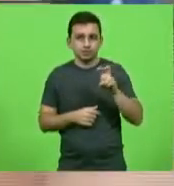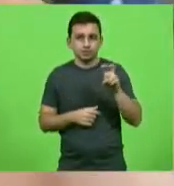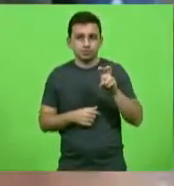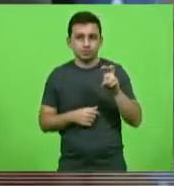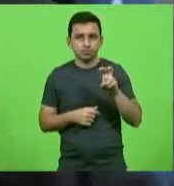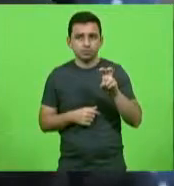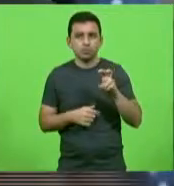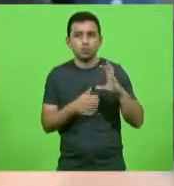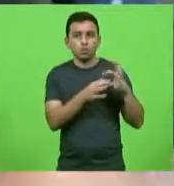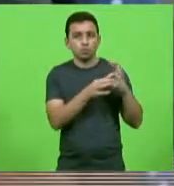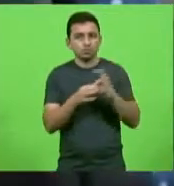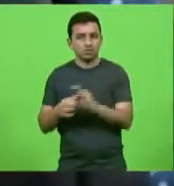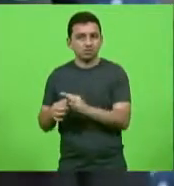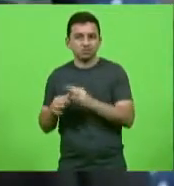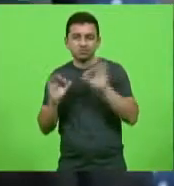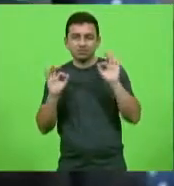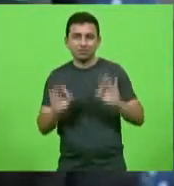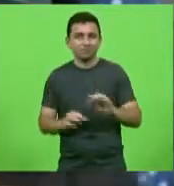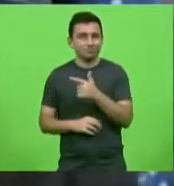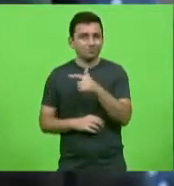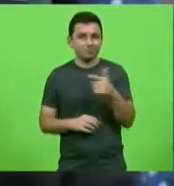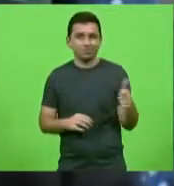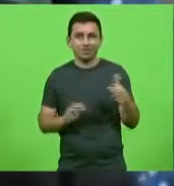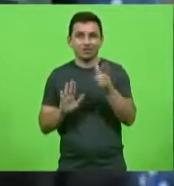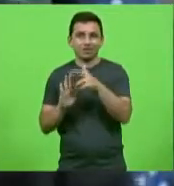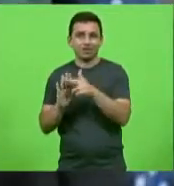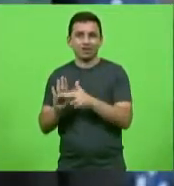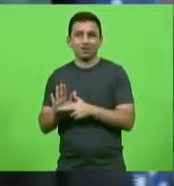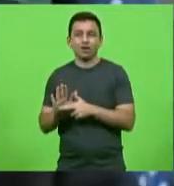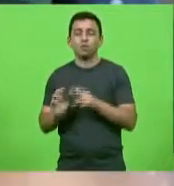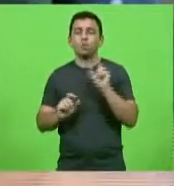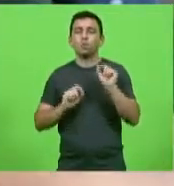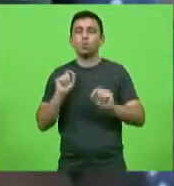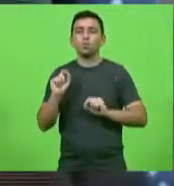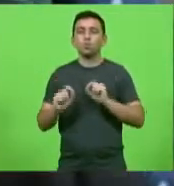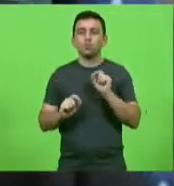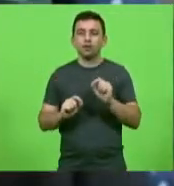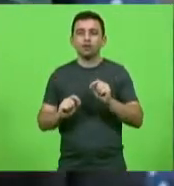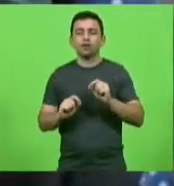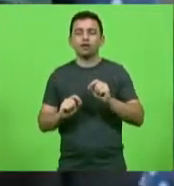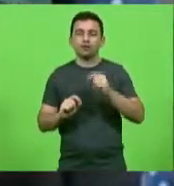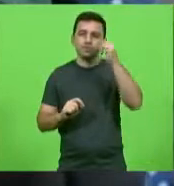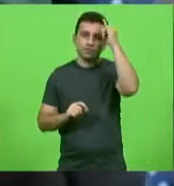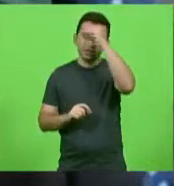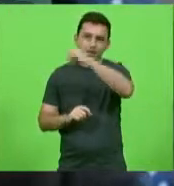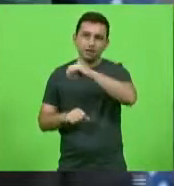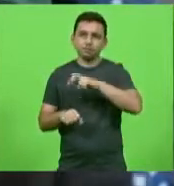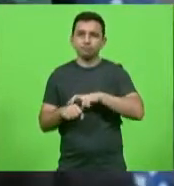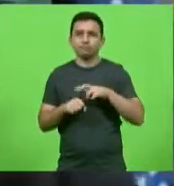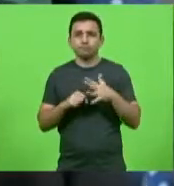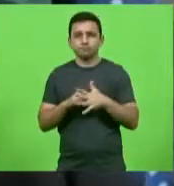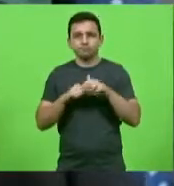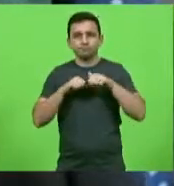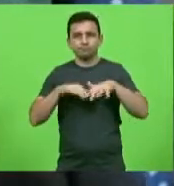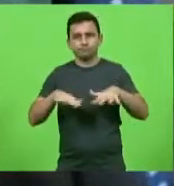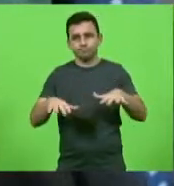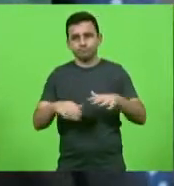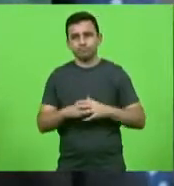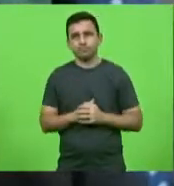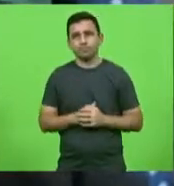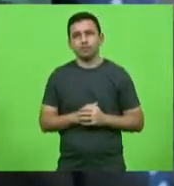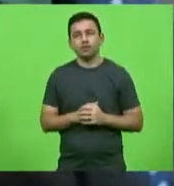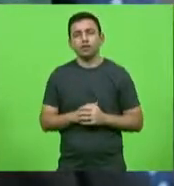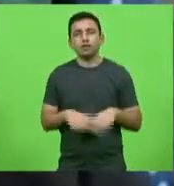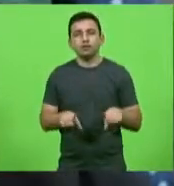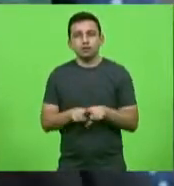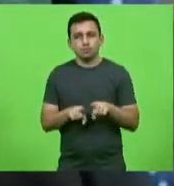o contexto de incerteza acerca das medidas mais adequadas para o enfrentamento da pandemia da Covid-19